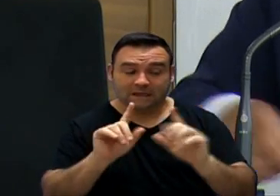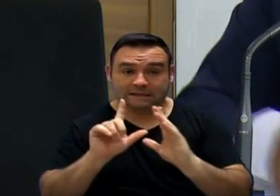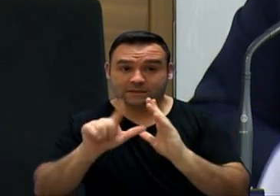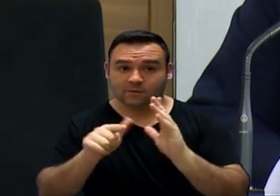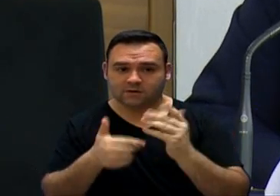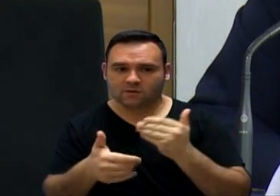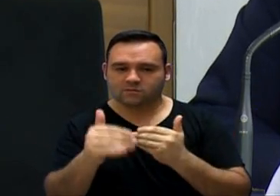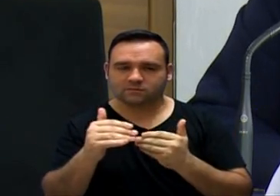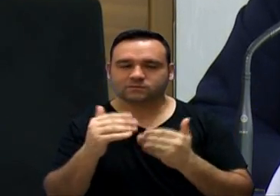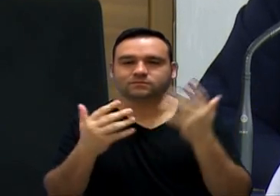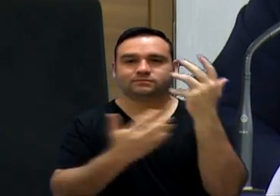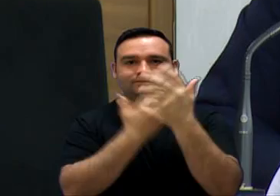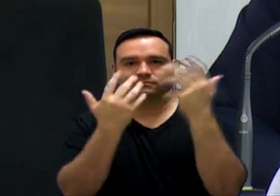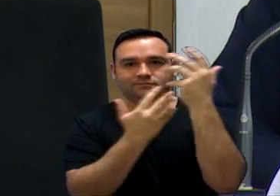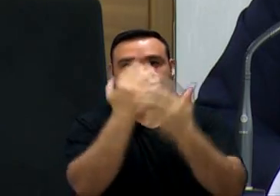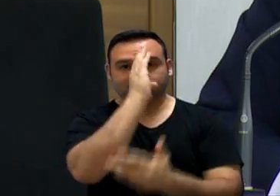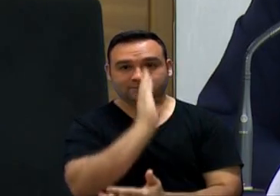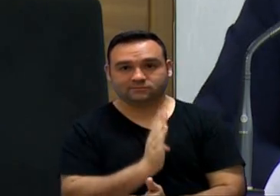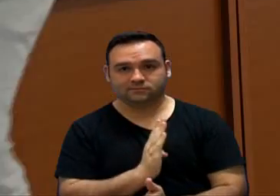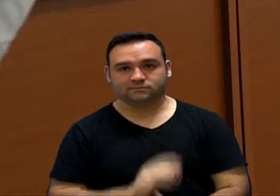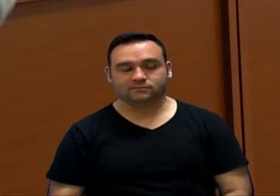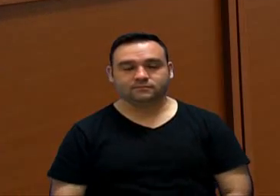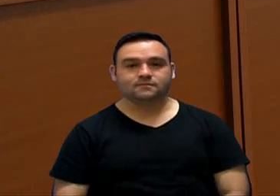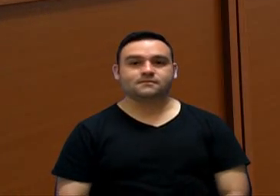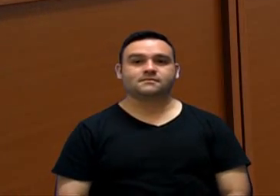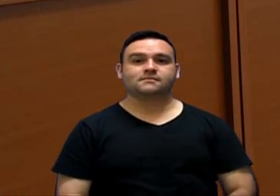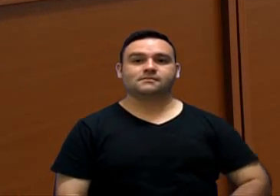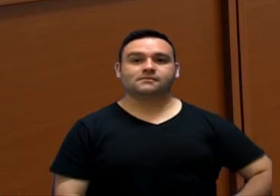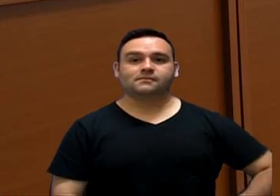em seguida estaremos ouvindo o hino nacional.